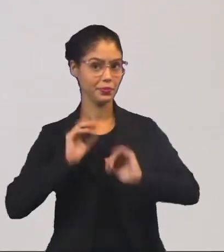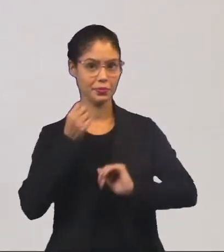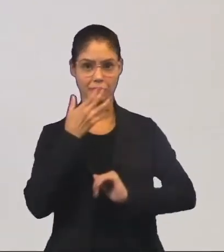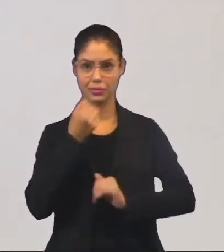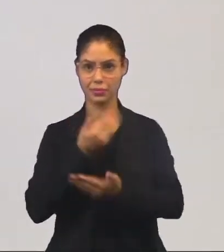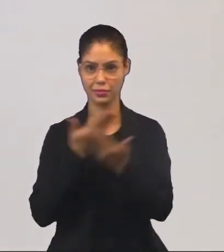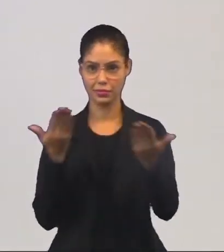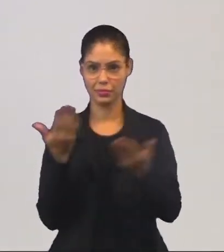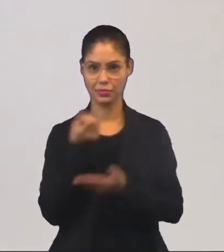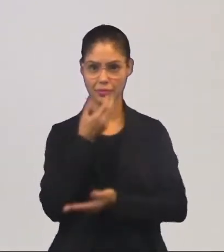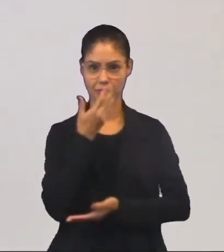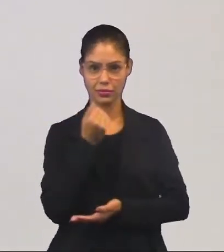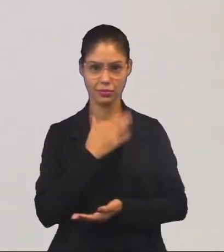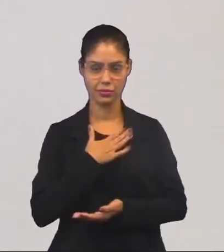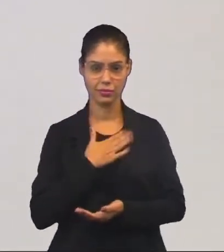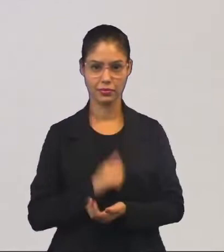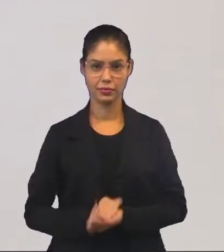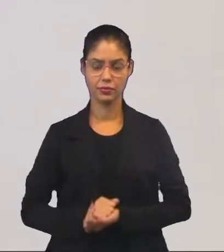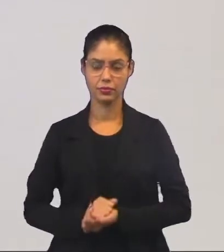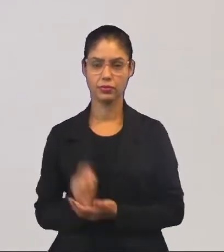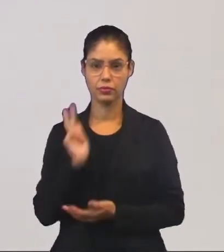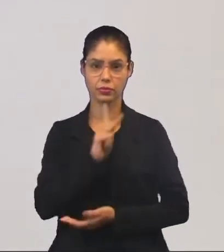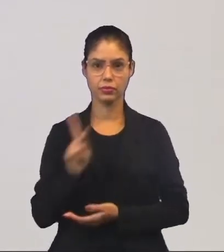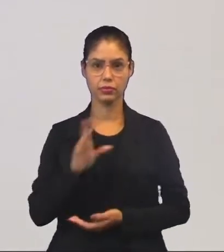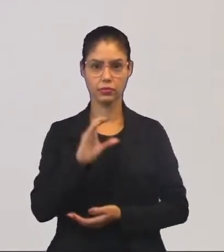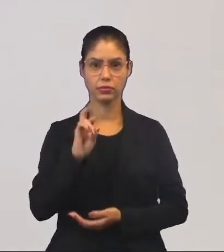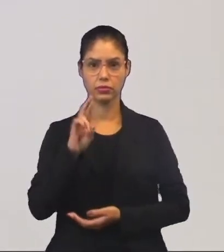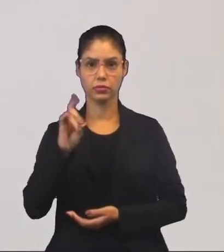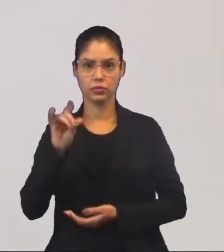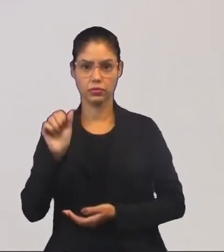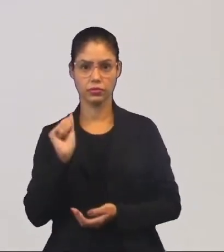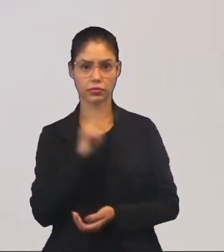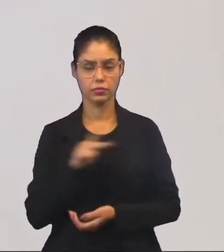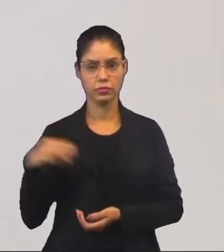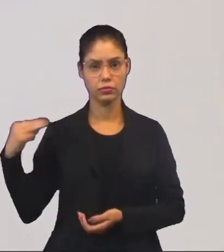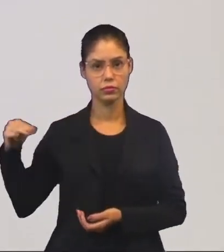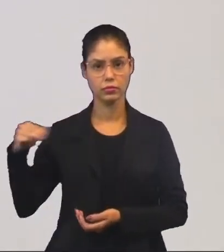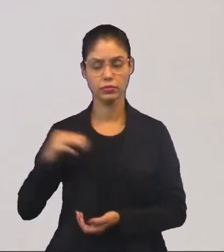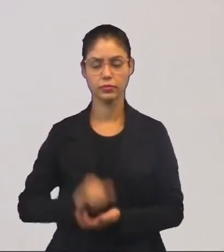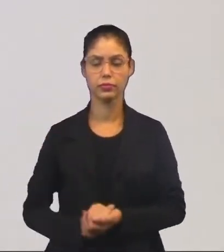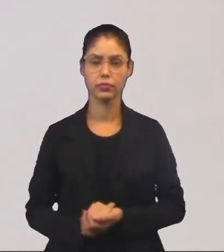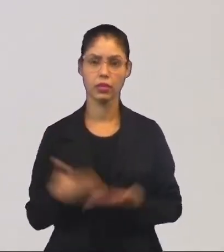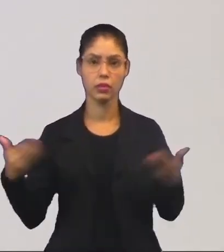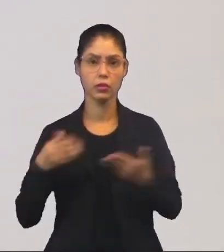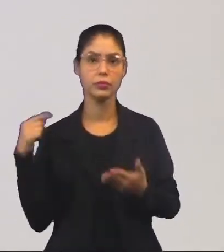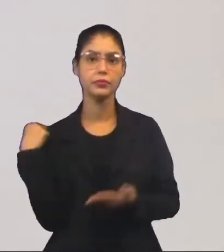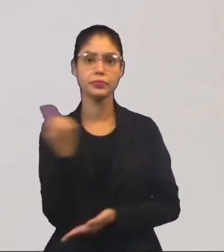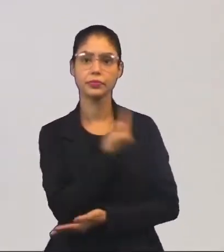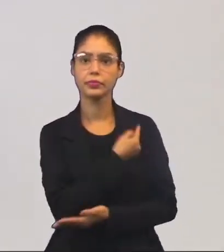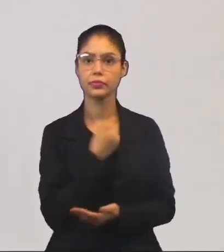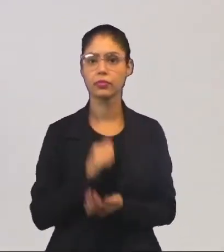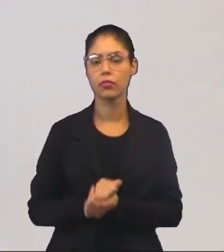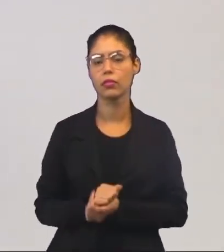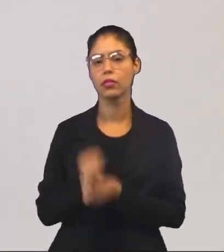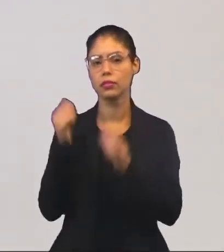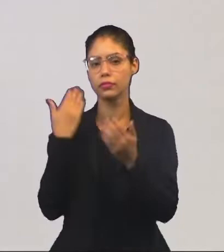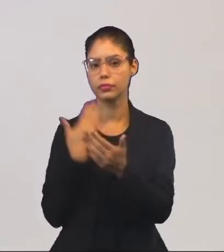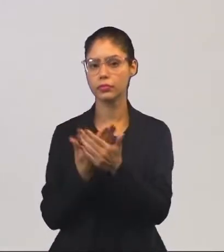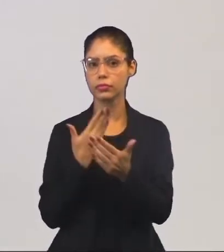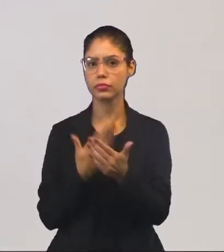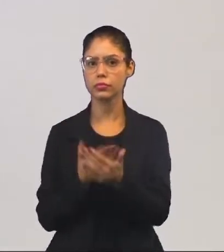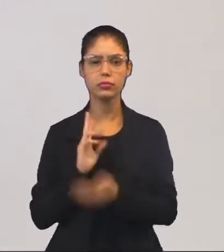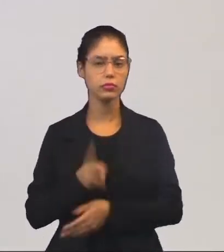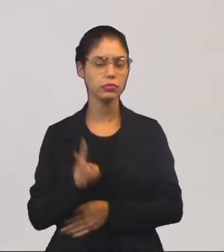Olá, tudo bem com vocês? Tudo bem comigo? Eu sou o professor Carlos, professor de matemática. E hoje nós vamos trabalhar